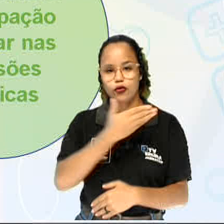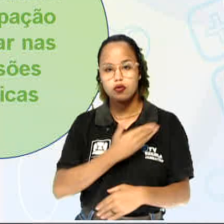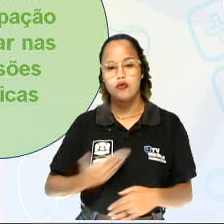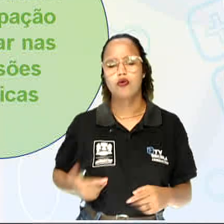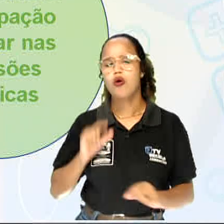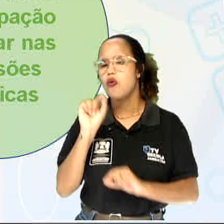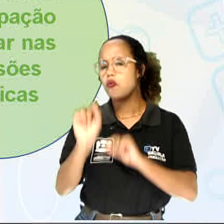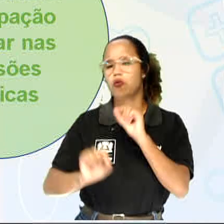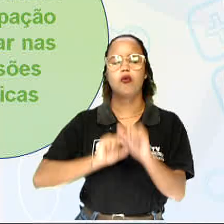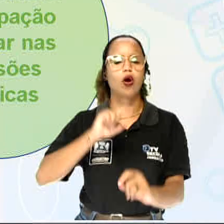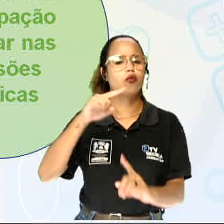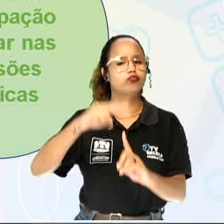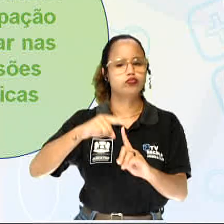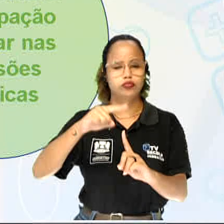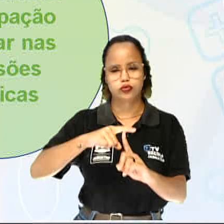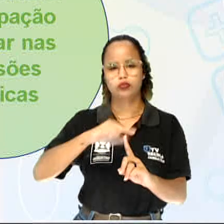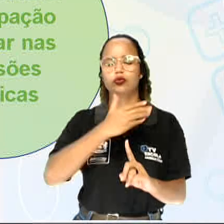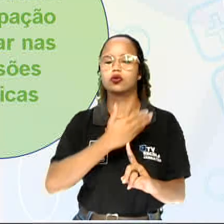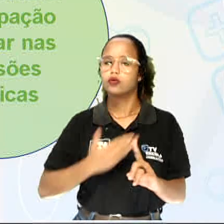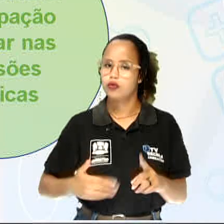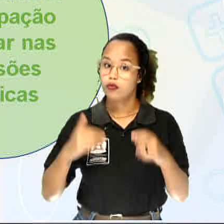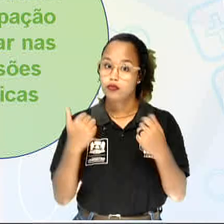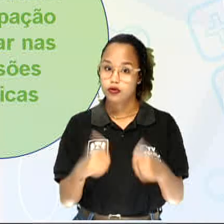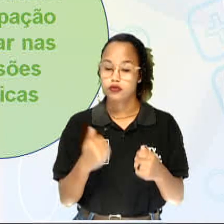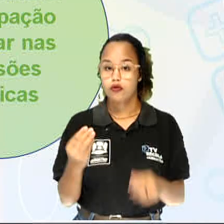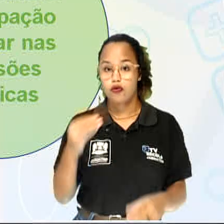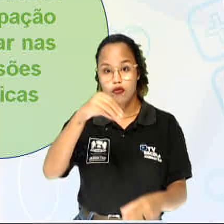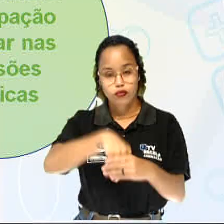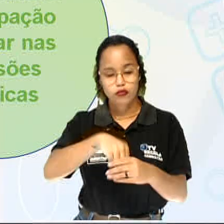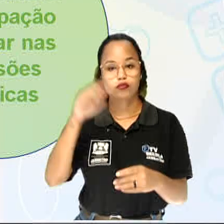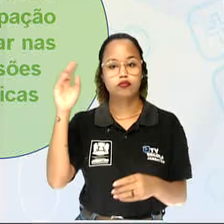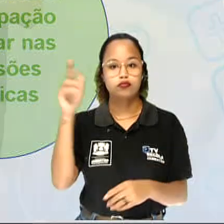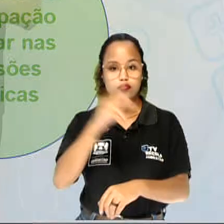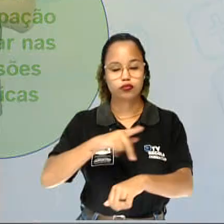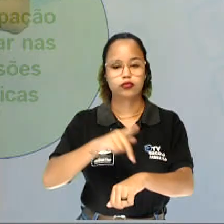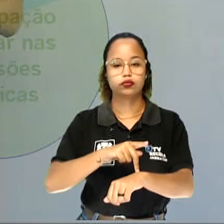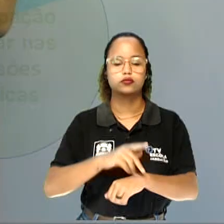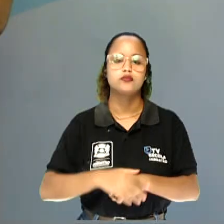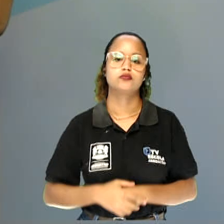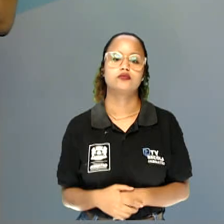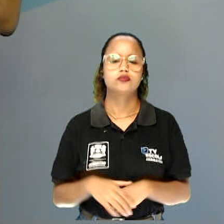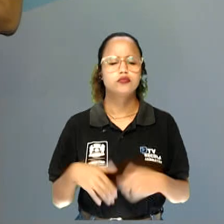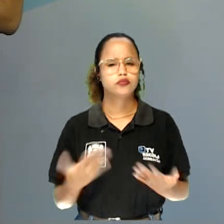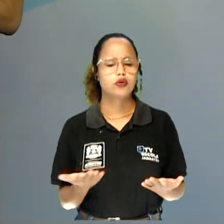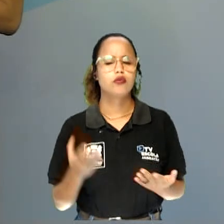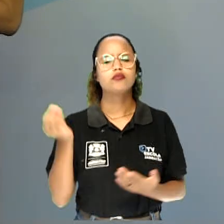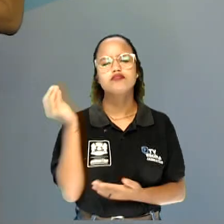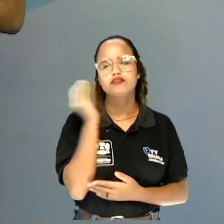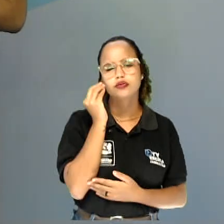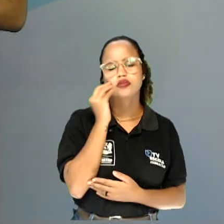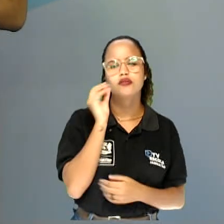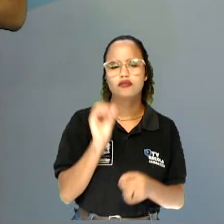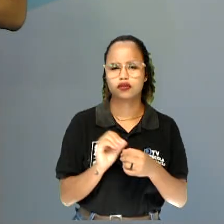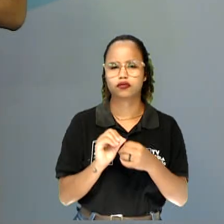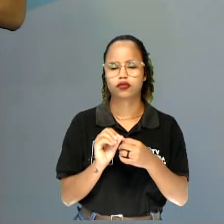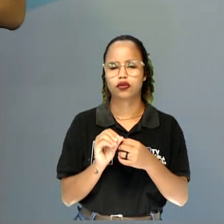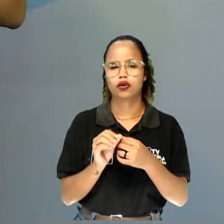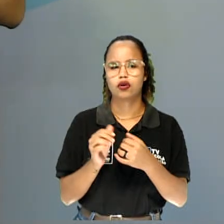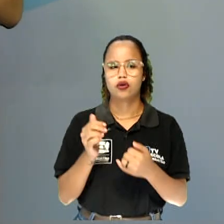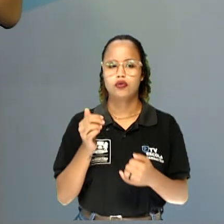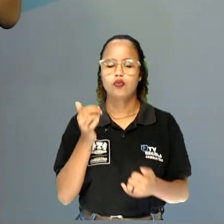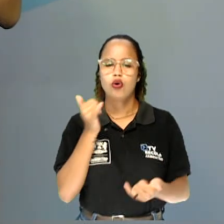qual modelo republicano deveria ser adotado no país. Meus queridos, eu tentei elaborar aí para vocês uma espécie de